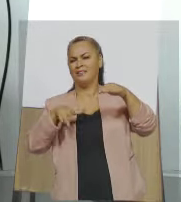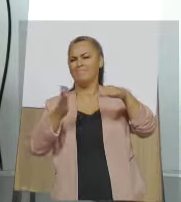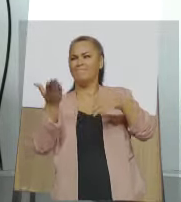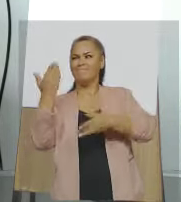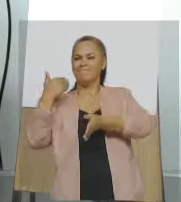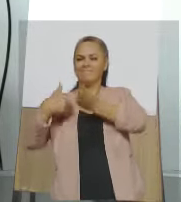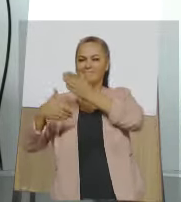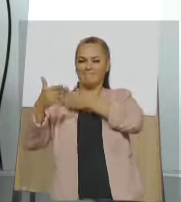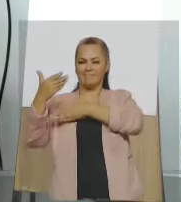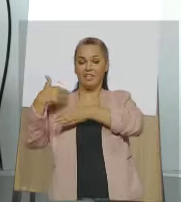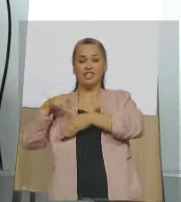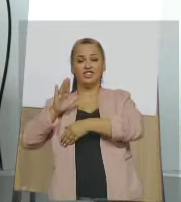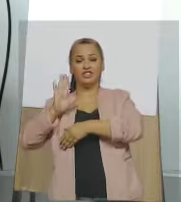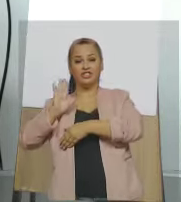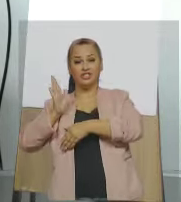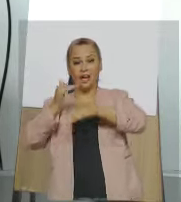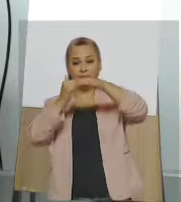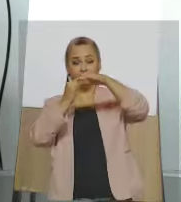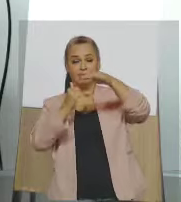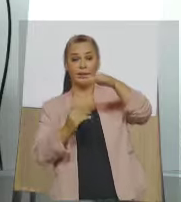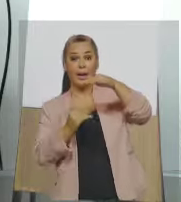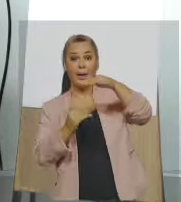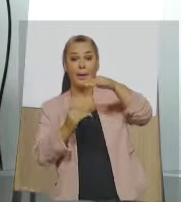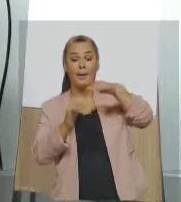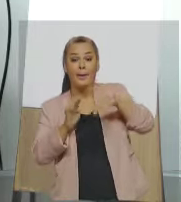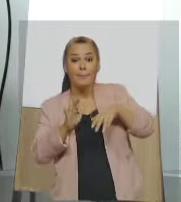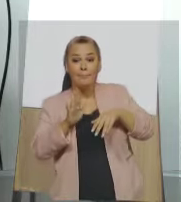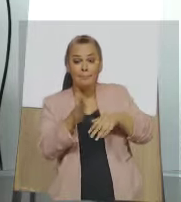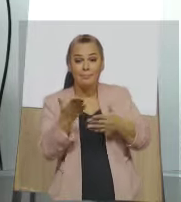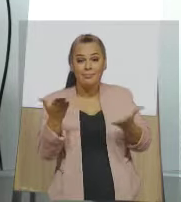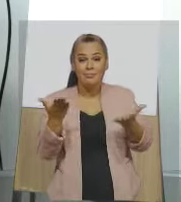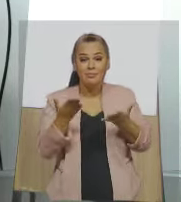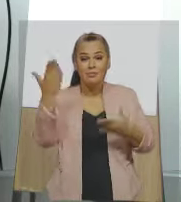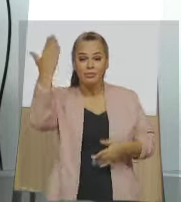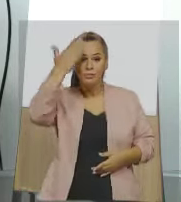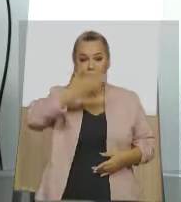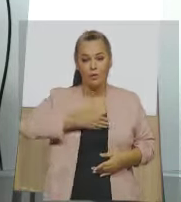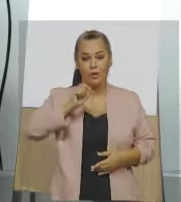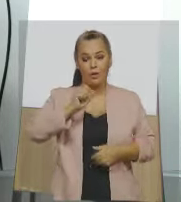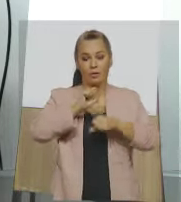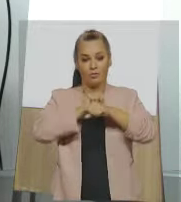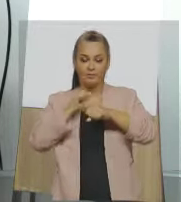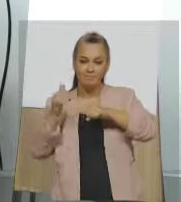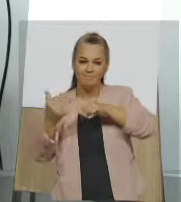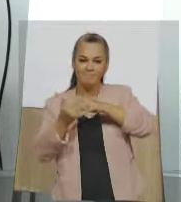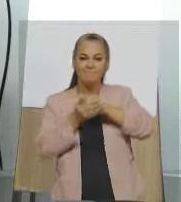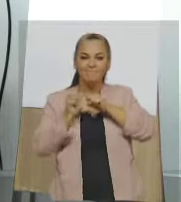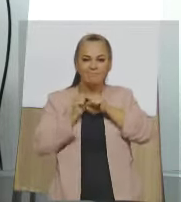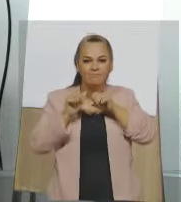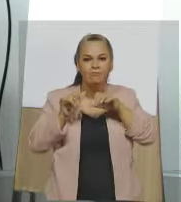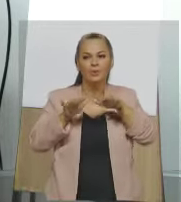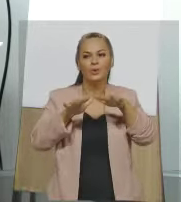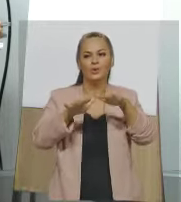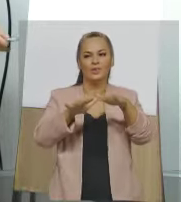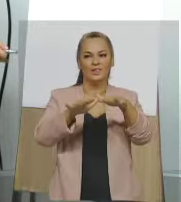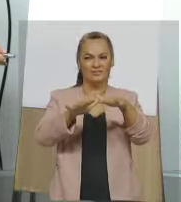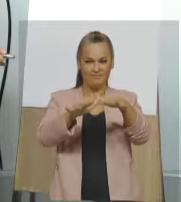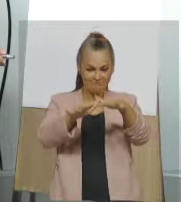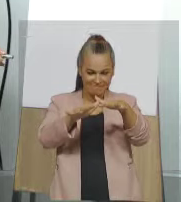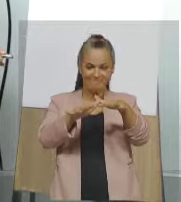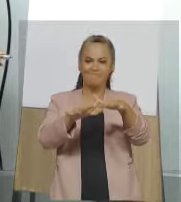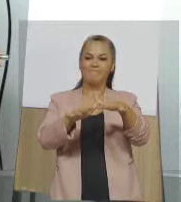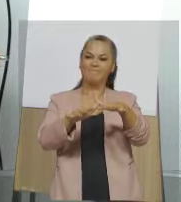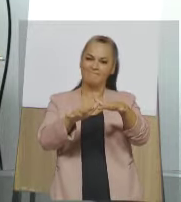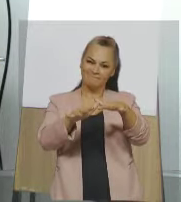mais evidente. A dificuldade do ensino à distância, do ensino remoto emergencial, foi justamente frente a